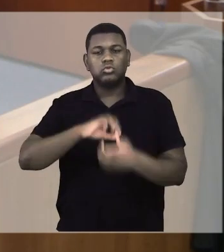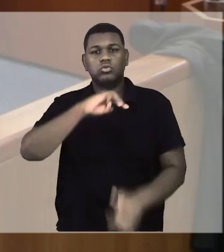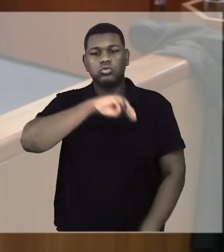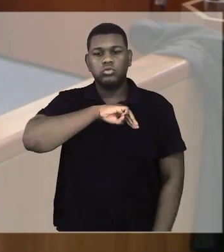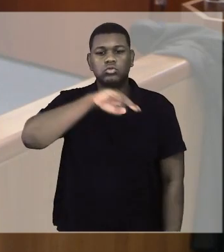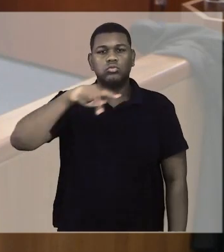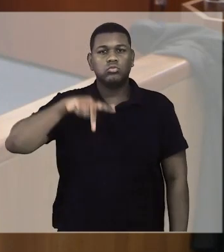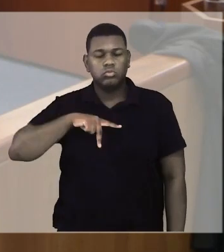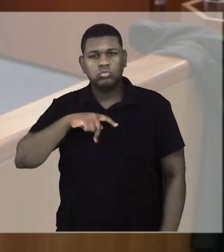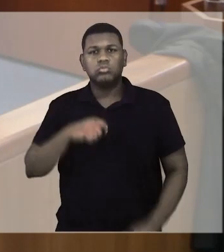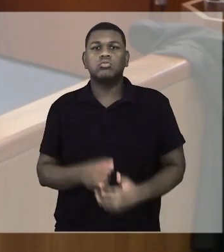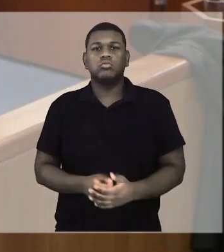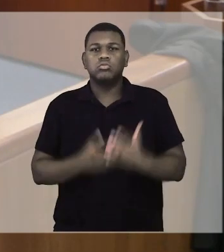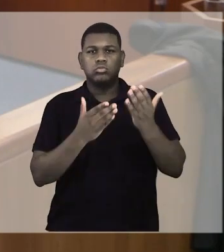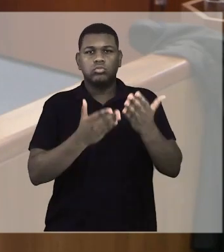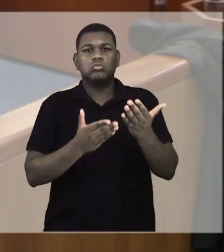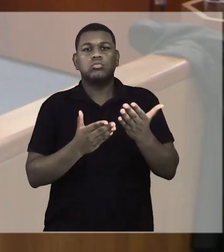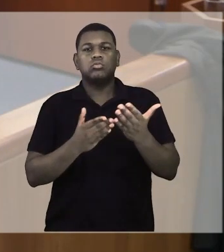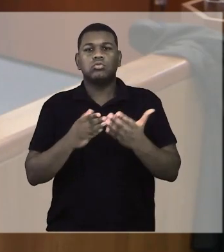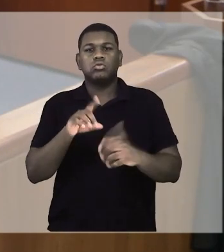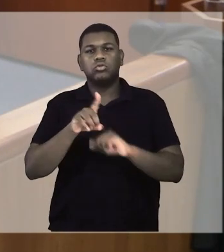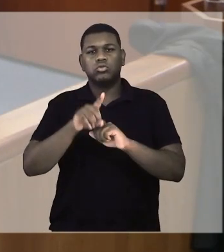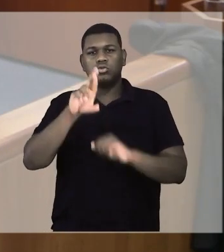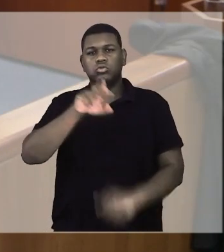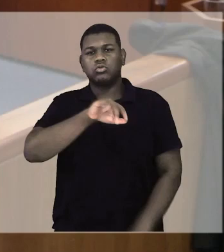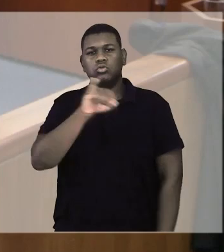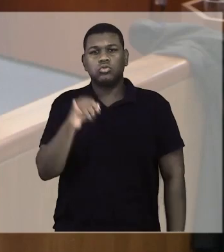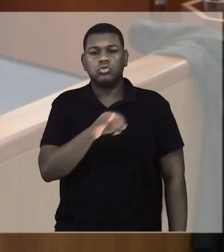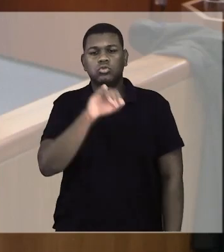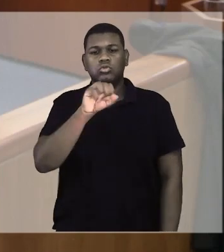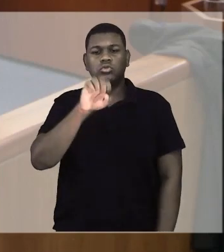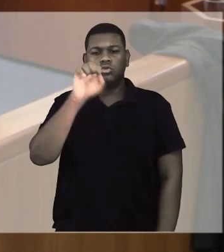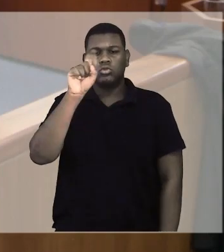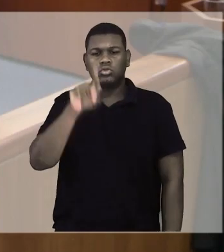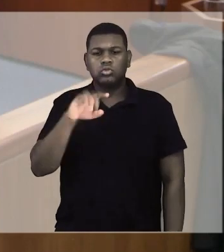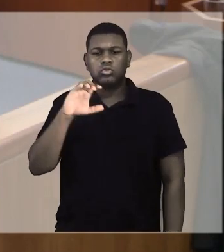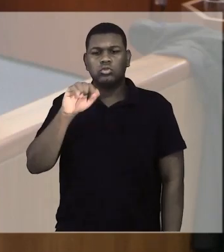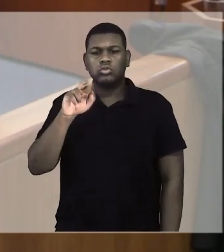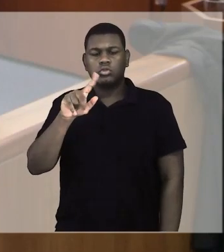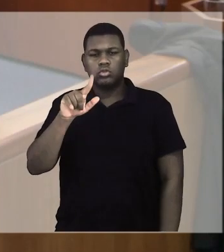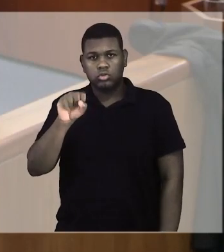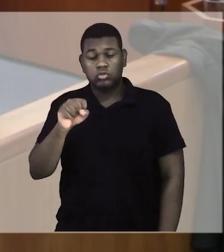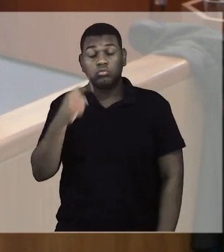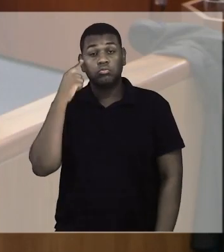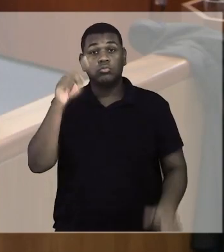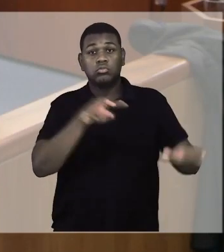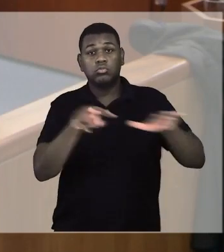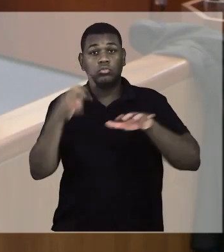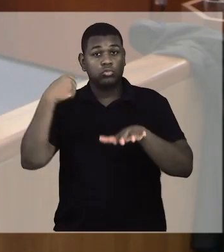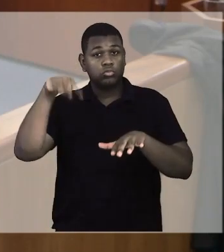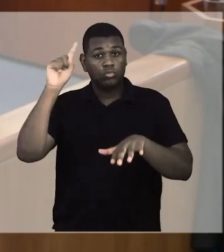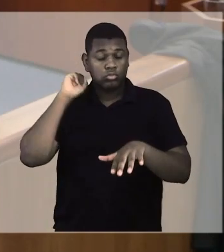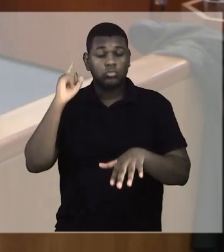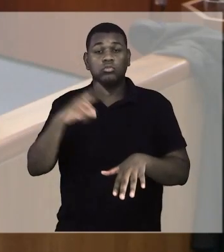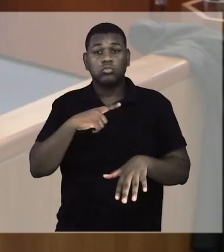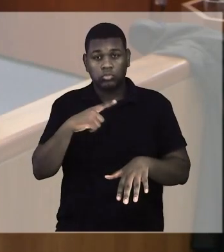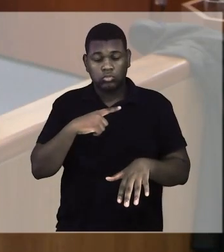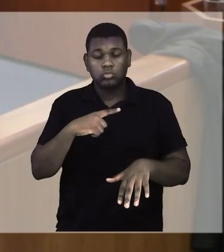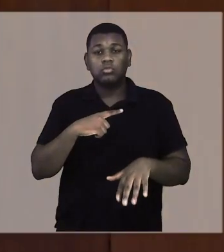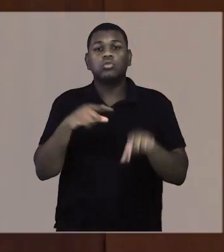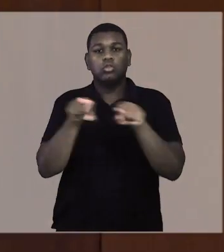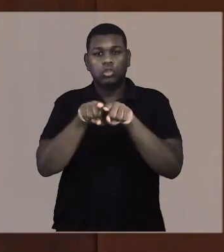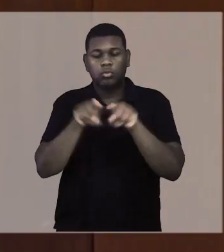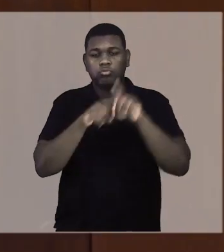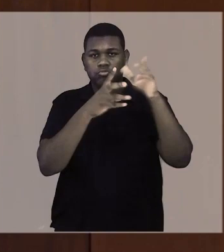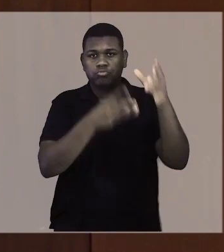Desembargador Fausto Vicens. Senhor presidente, eu também cumprimento o Ministério Público, cumprimento o doutor José Carlos Abissanra, e